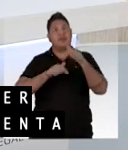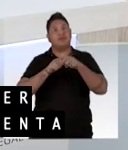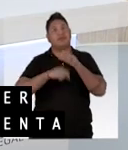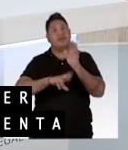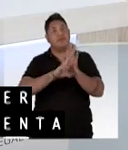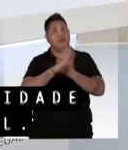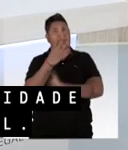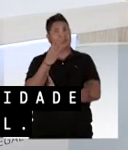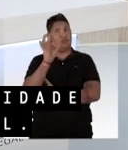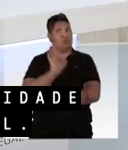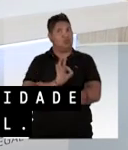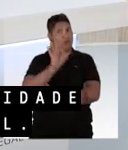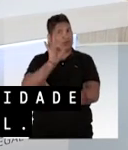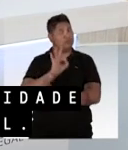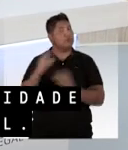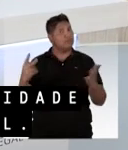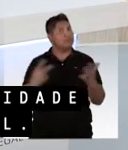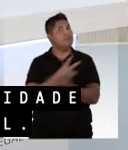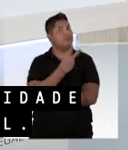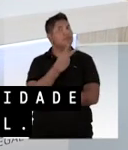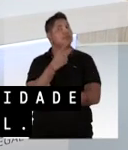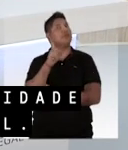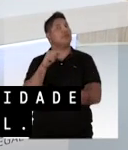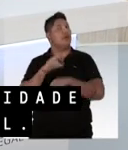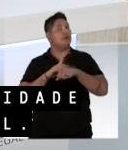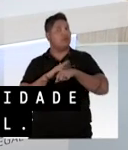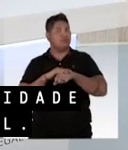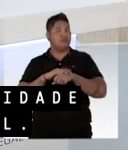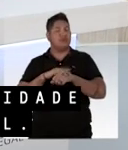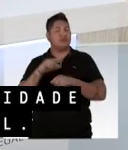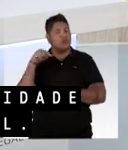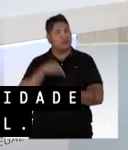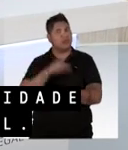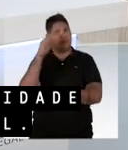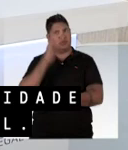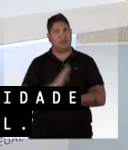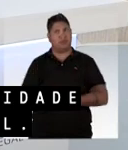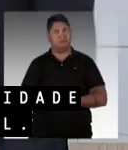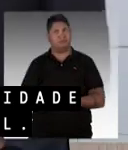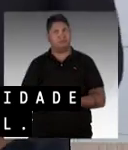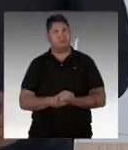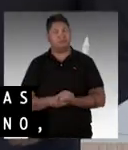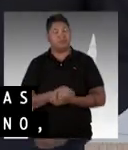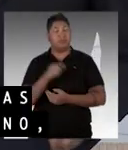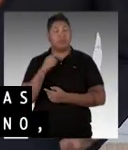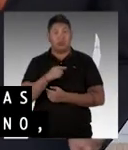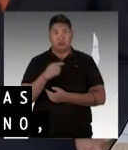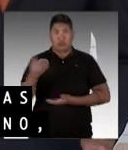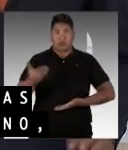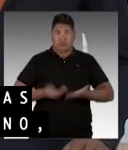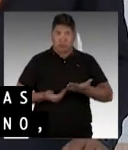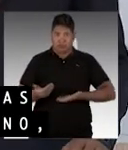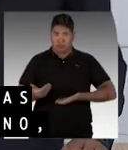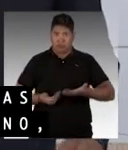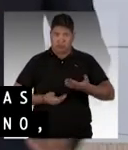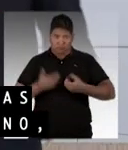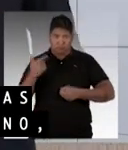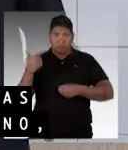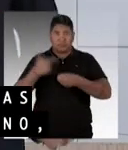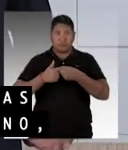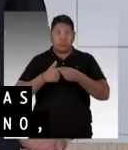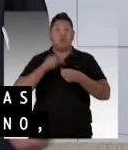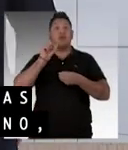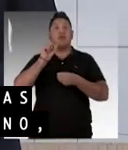que representa 4% dos casos da enfermidade registrados no Brasil. No caso dos frentistas,